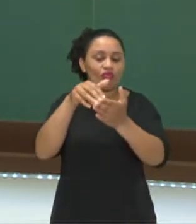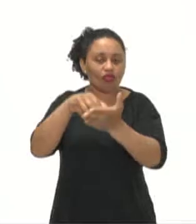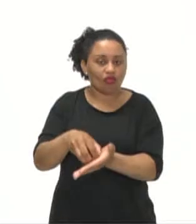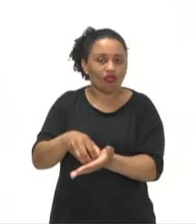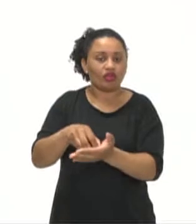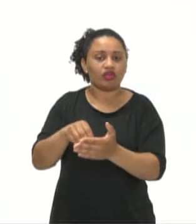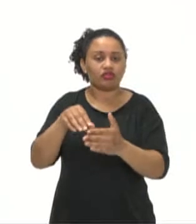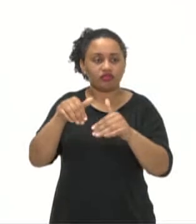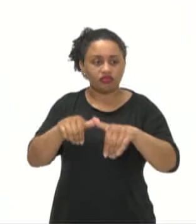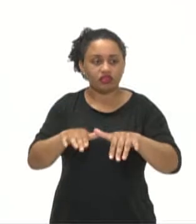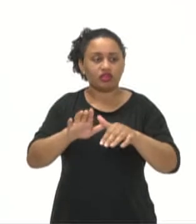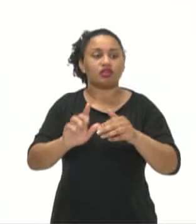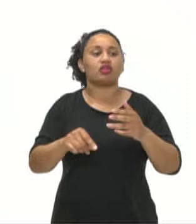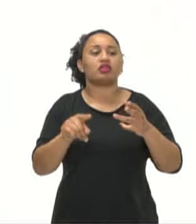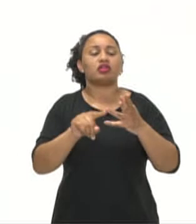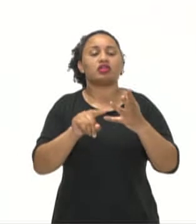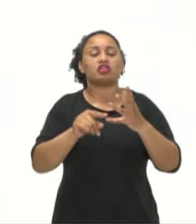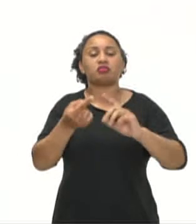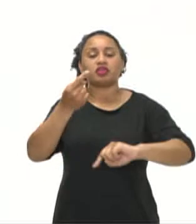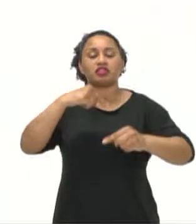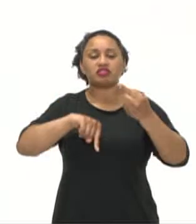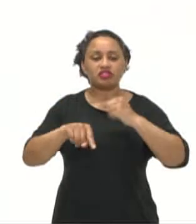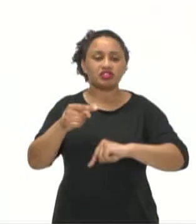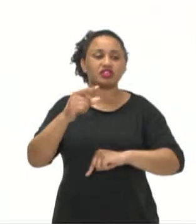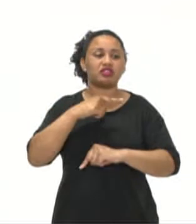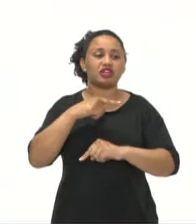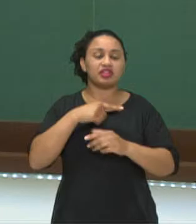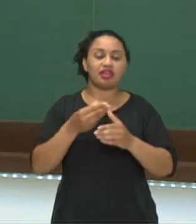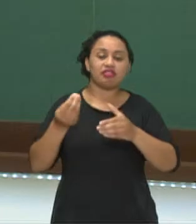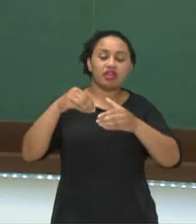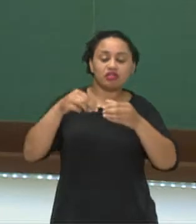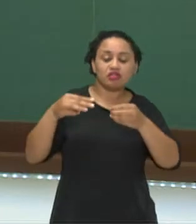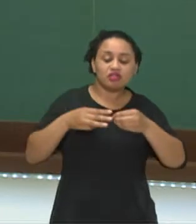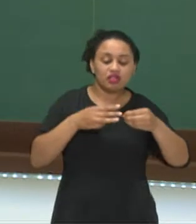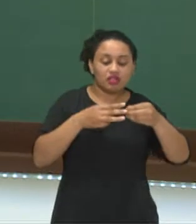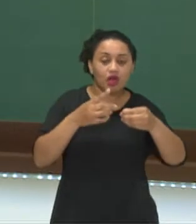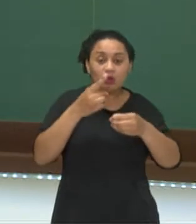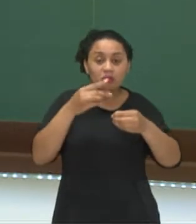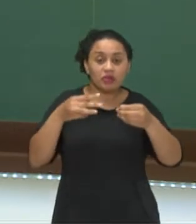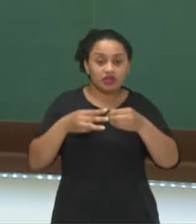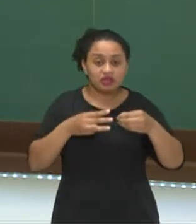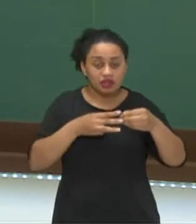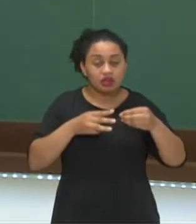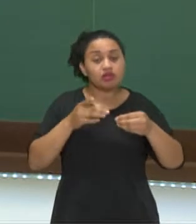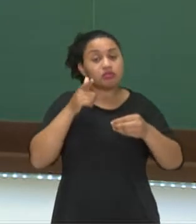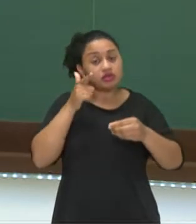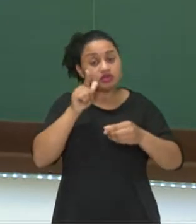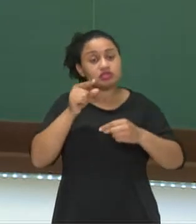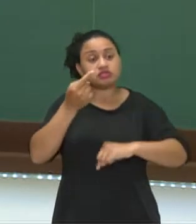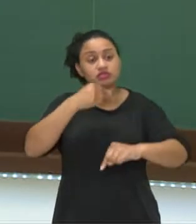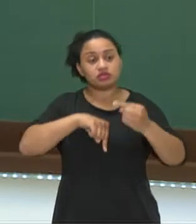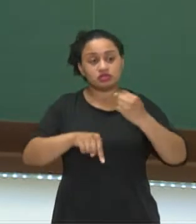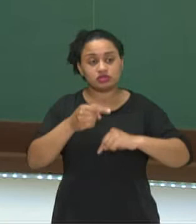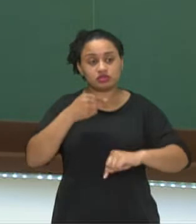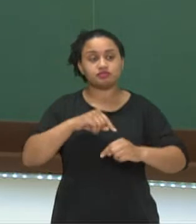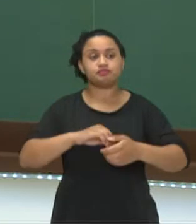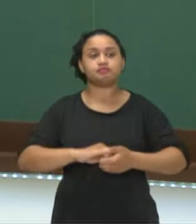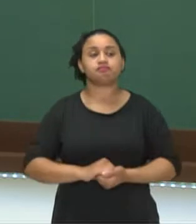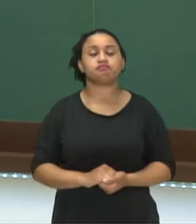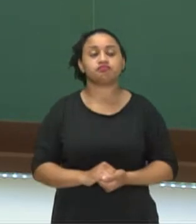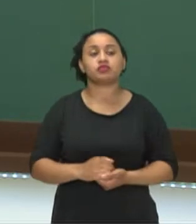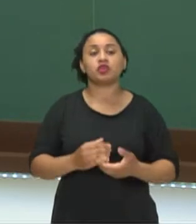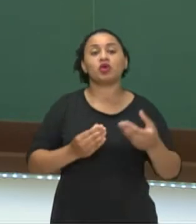a digestão neste grupo é intracelular, certo? Depende de uma célula para fazer essa digestão. Como